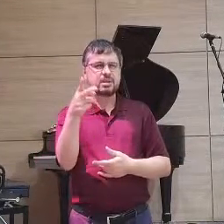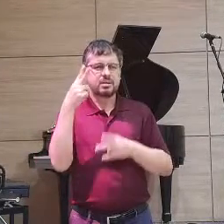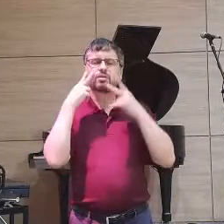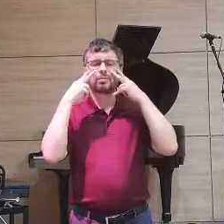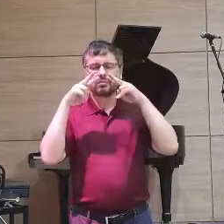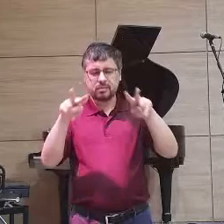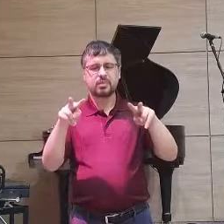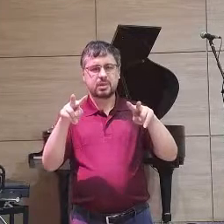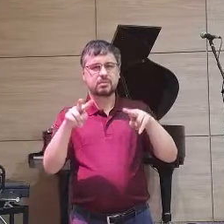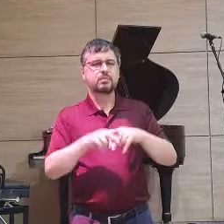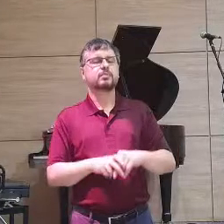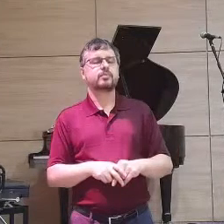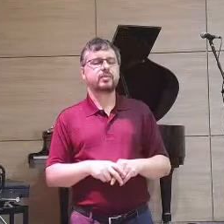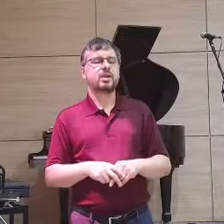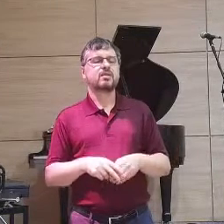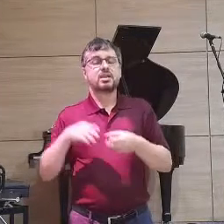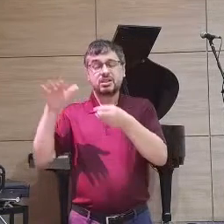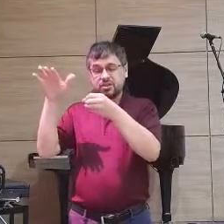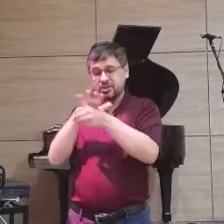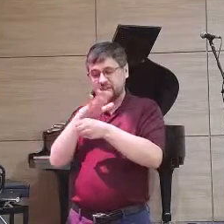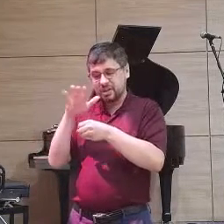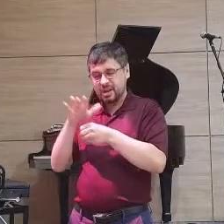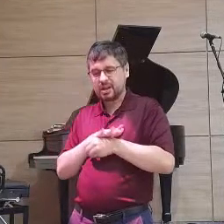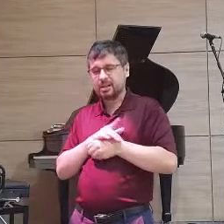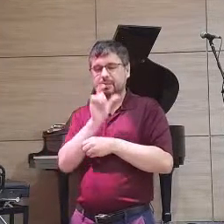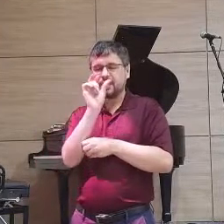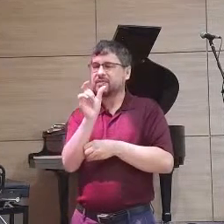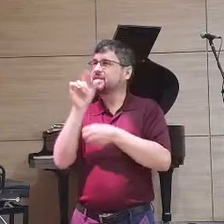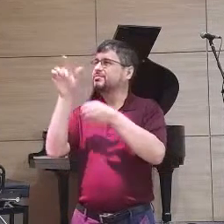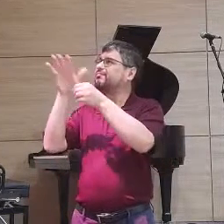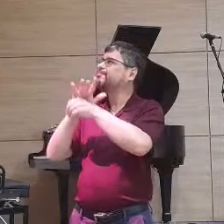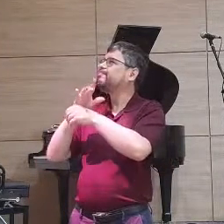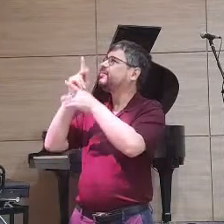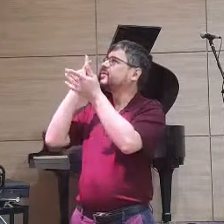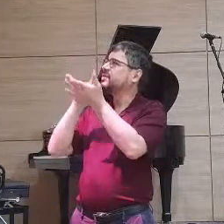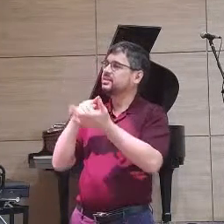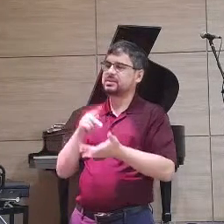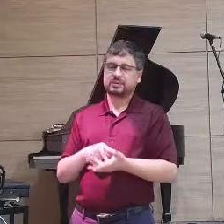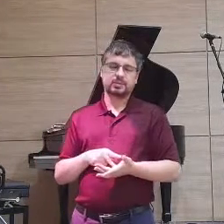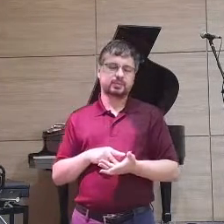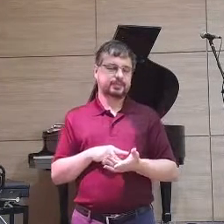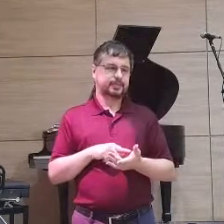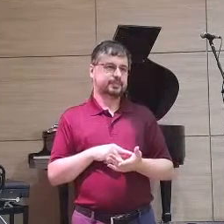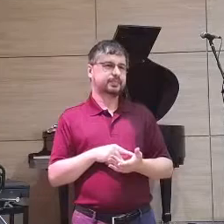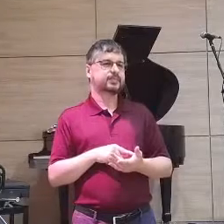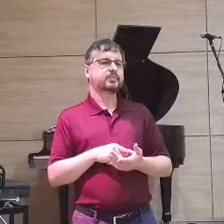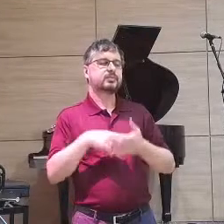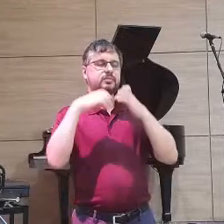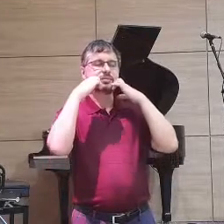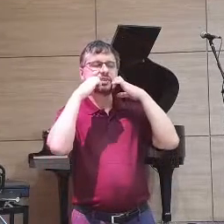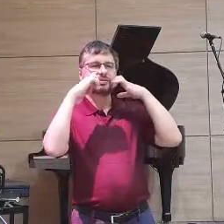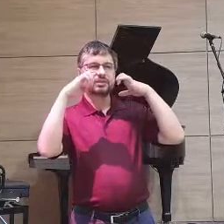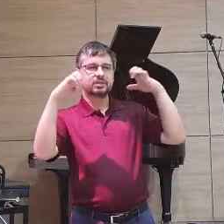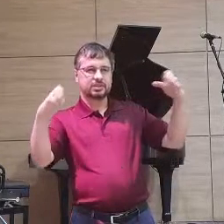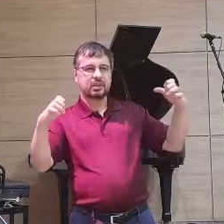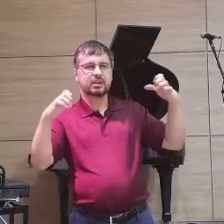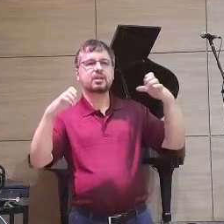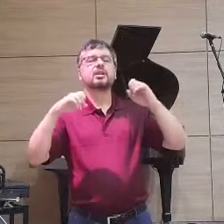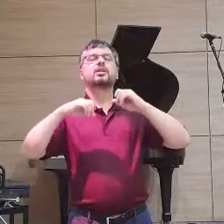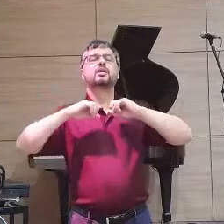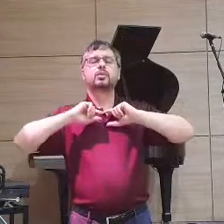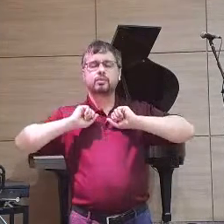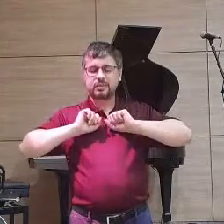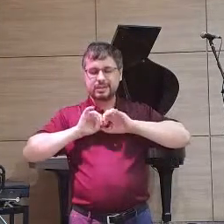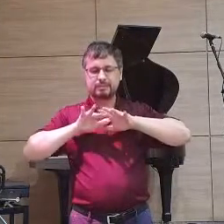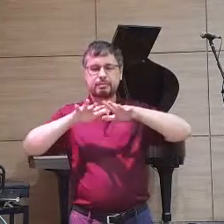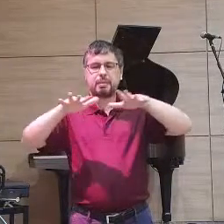fechar aqui da palavra de Deus de verdade e aí esse evangelho vai até os confins da terra mostrando que o evangelho para